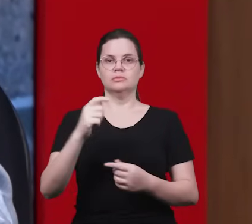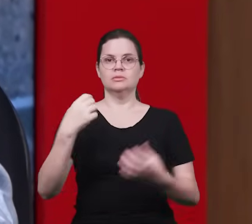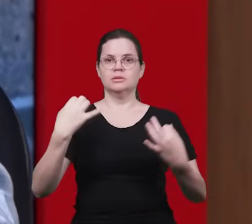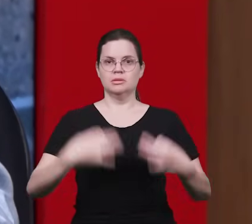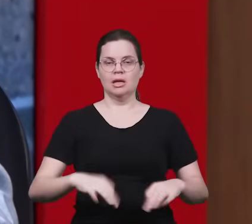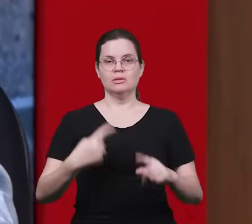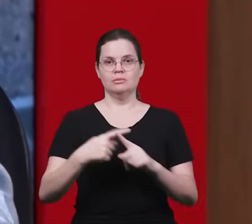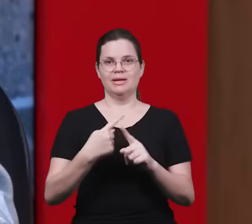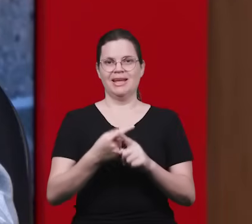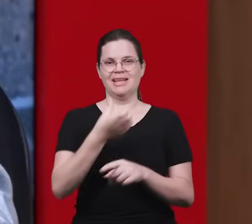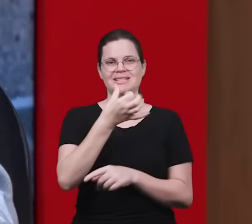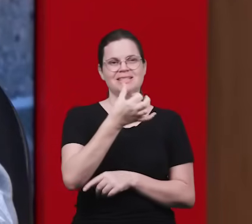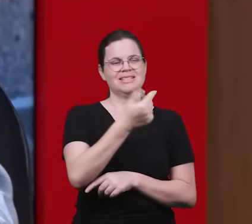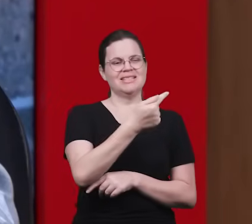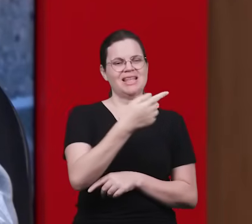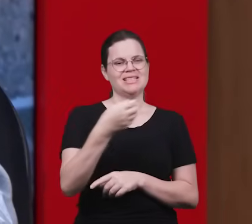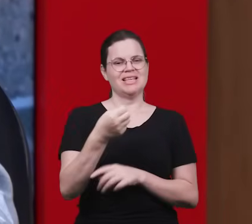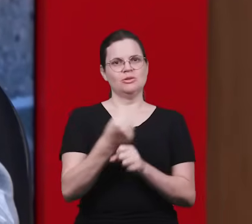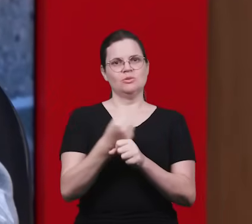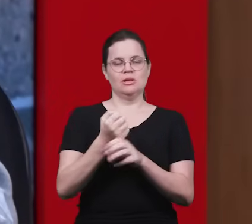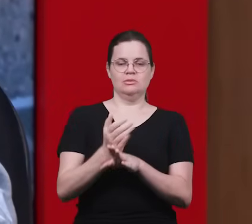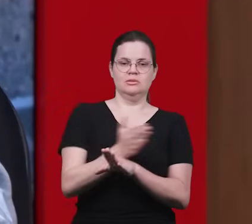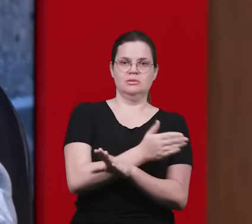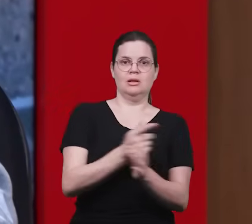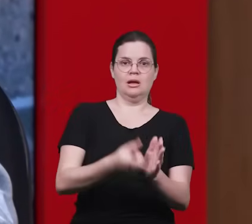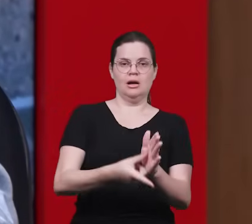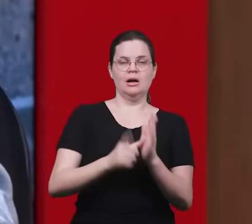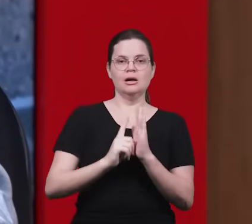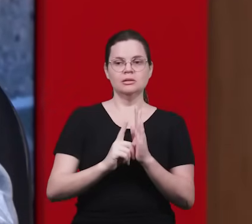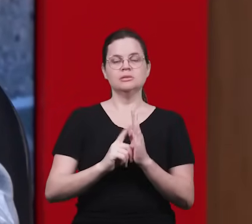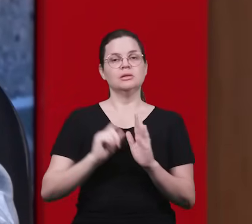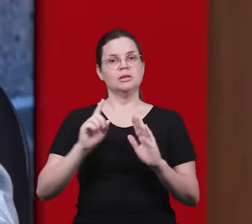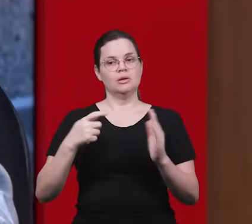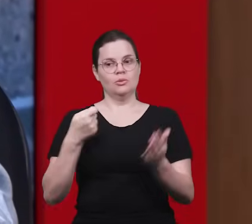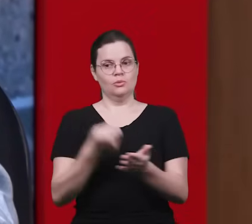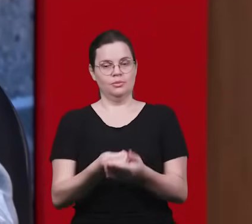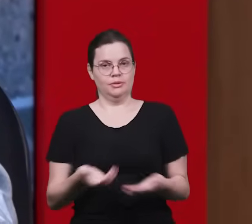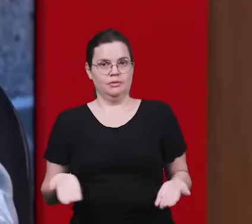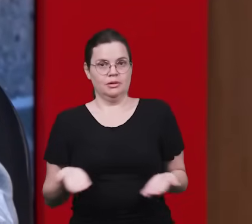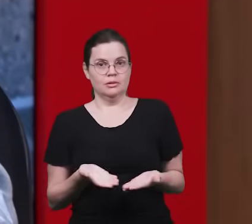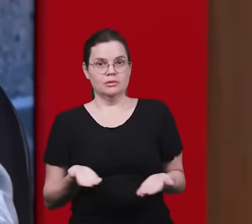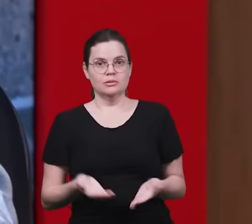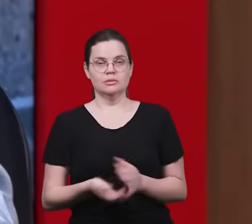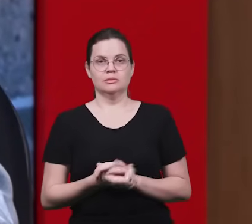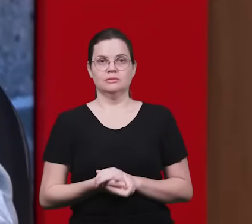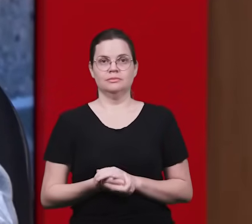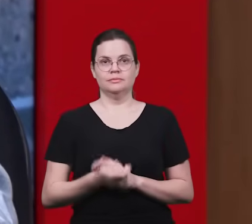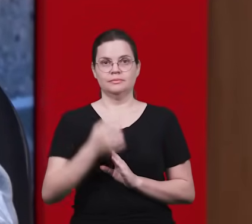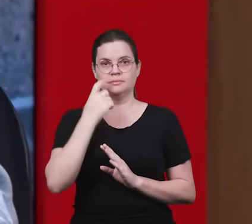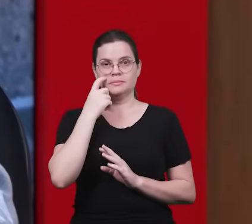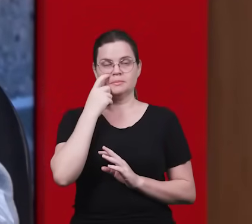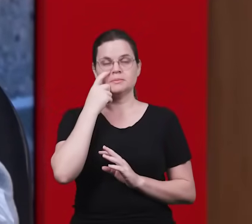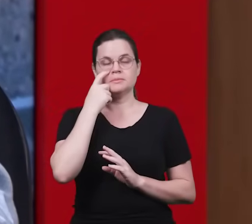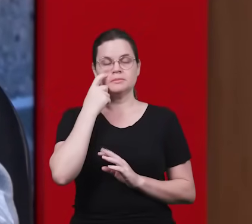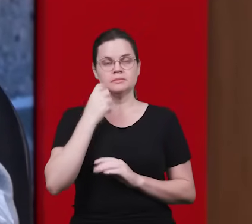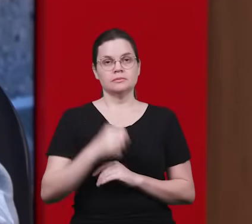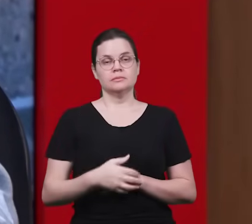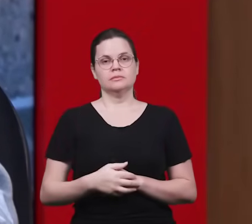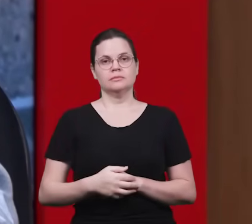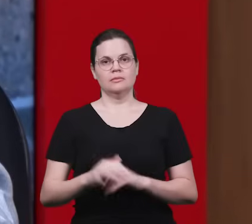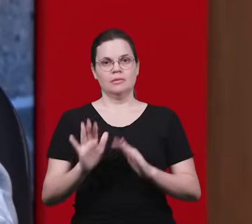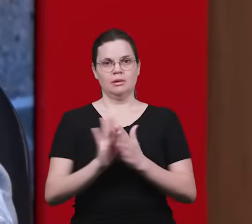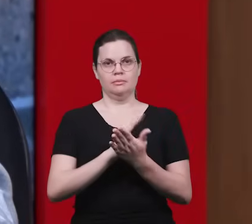antes, daquele momento que eles estavam vivendo, e que estava sendo cumprido ali, a profecia estava sendo cumprida. E